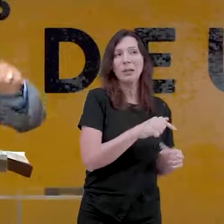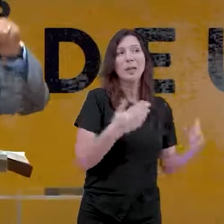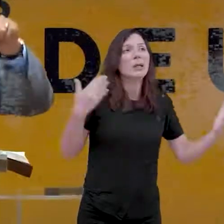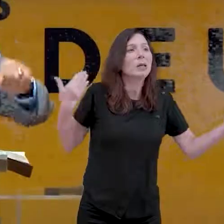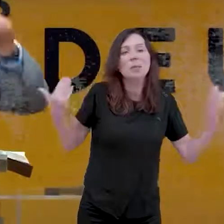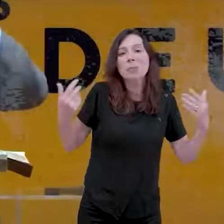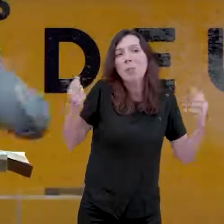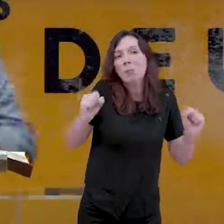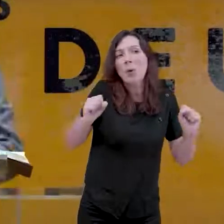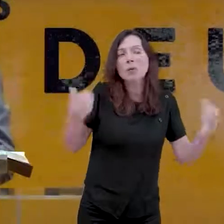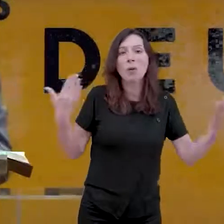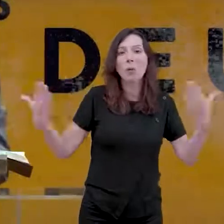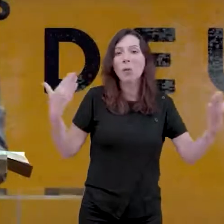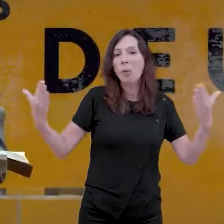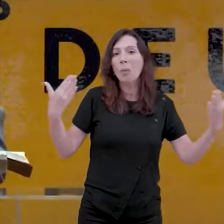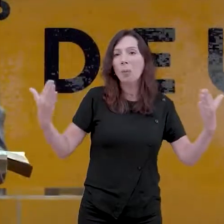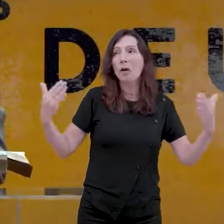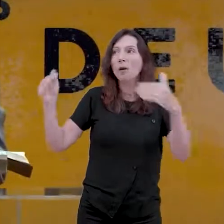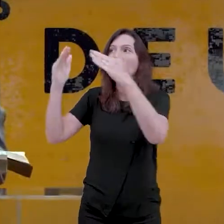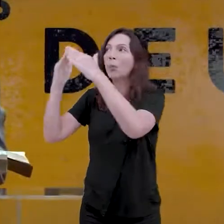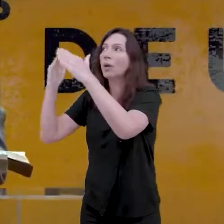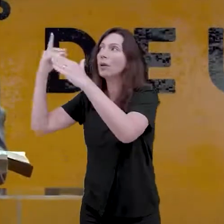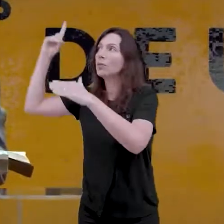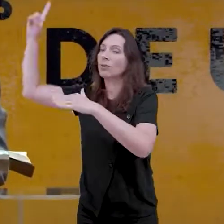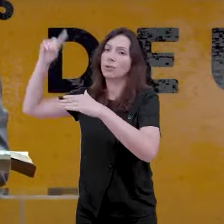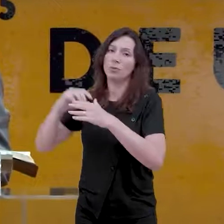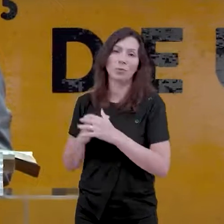na casa de Deus.